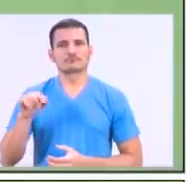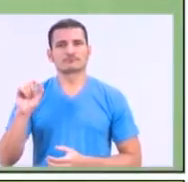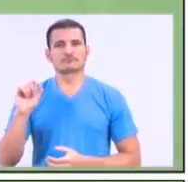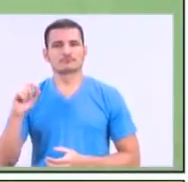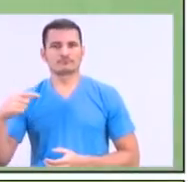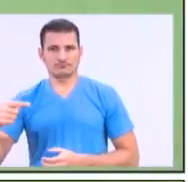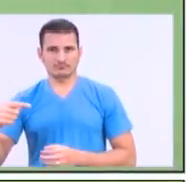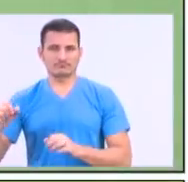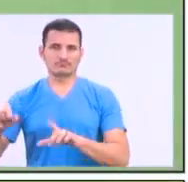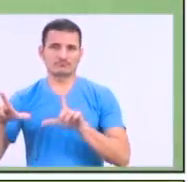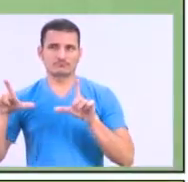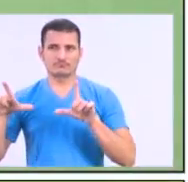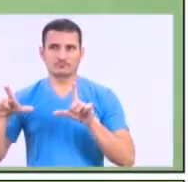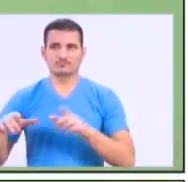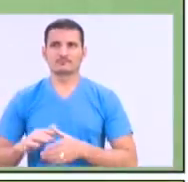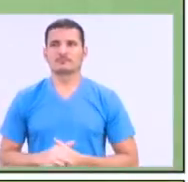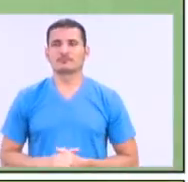negativo.